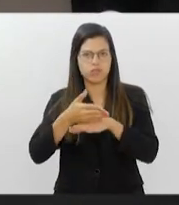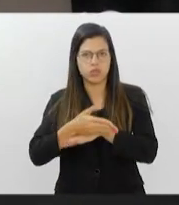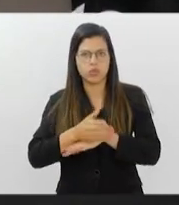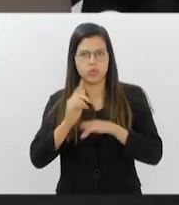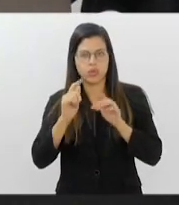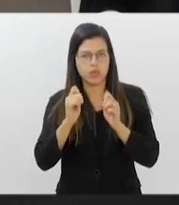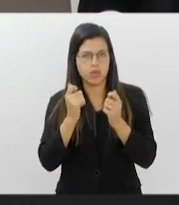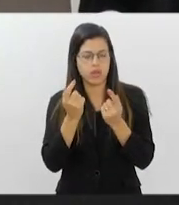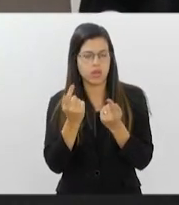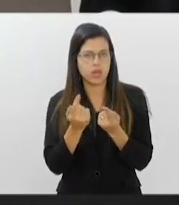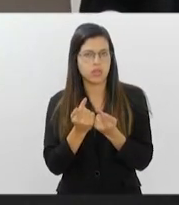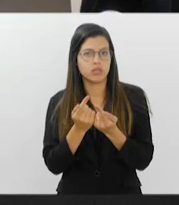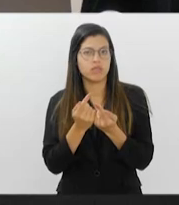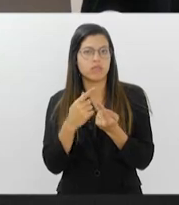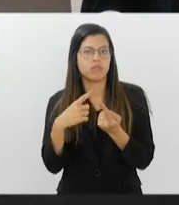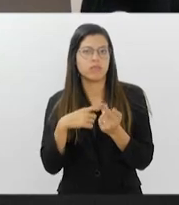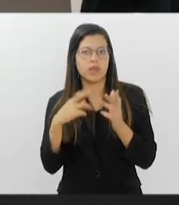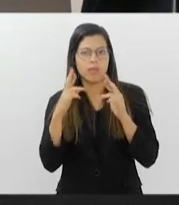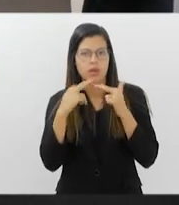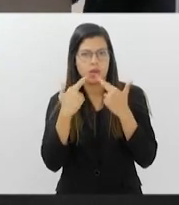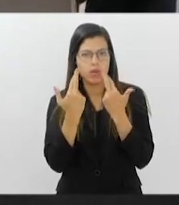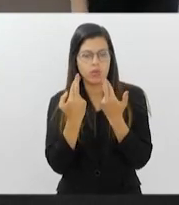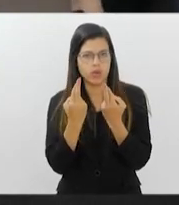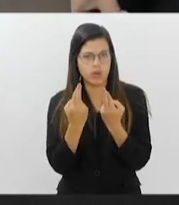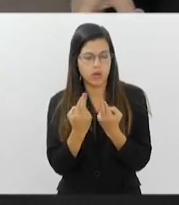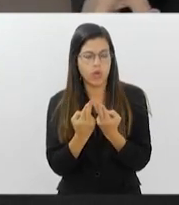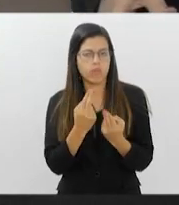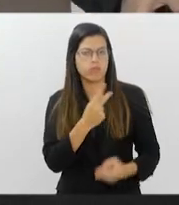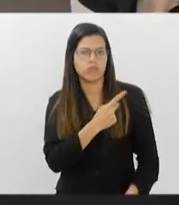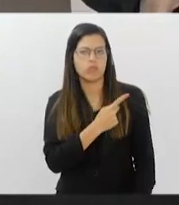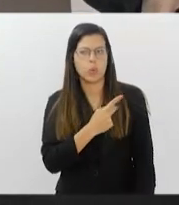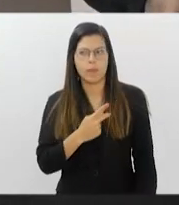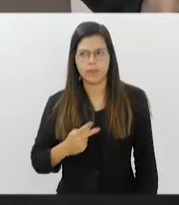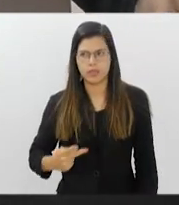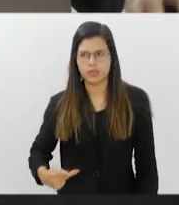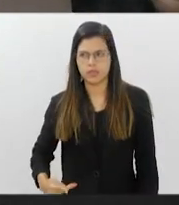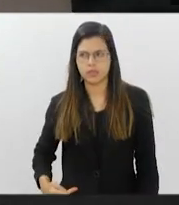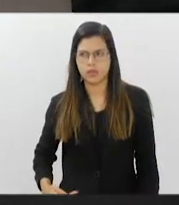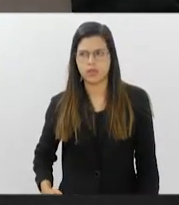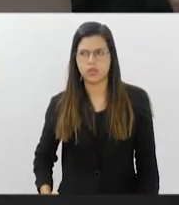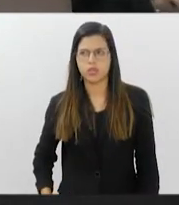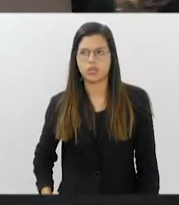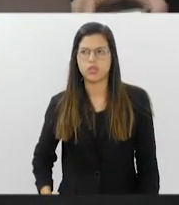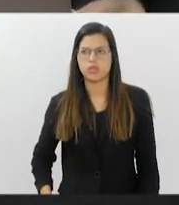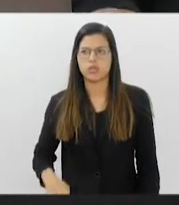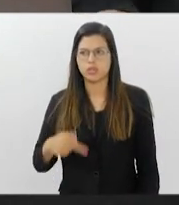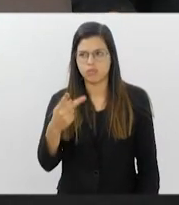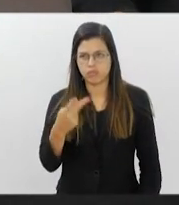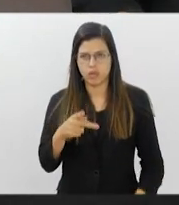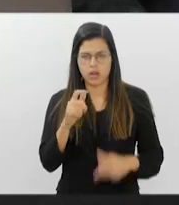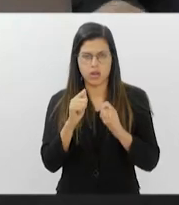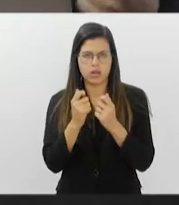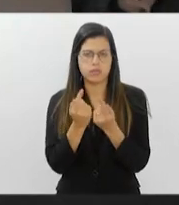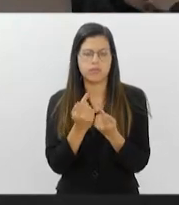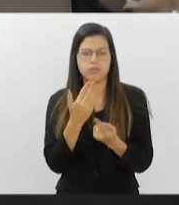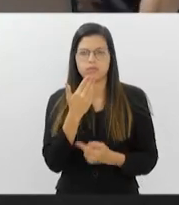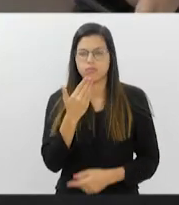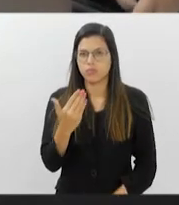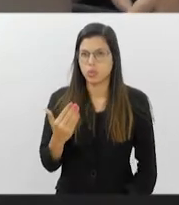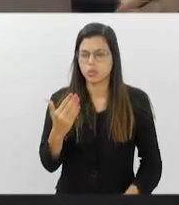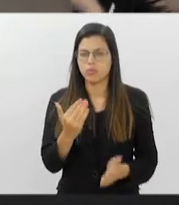com a presidência e solicitou que dessemos início aos trabalhos. Assim posto,